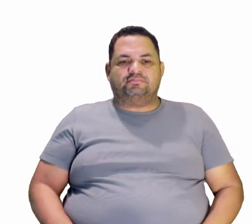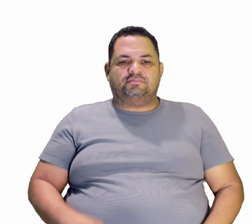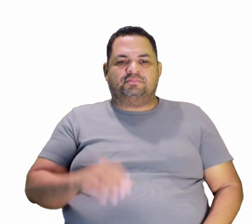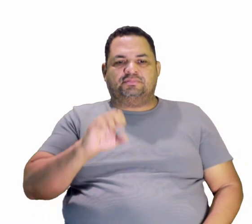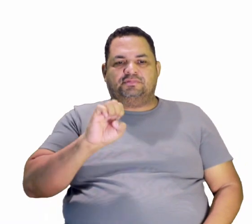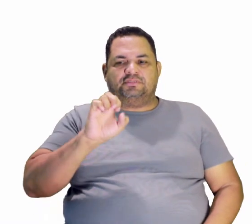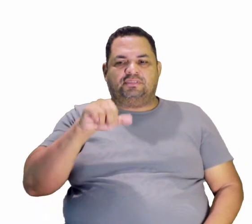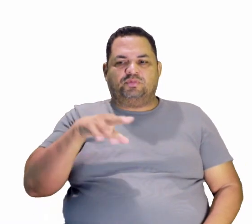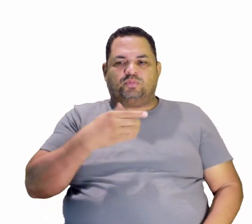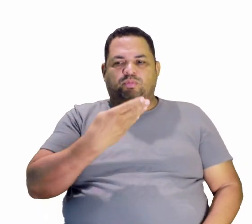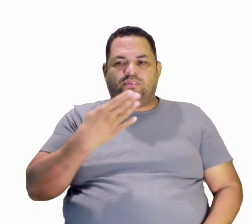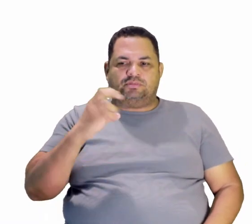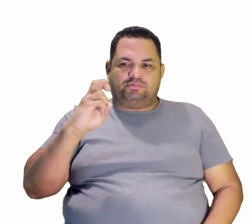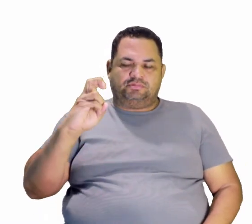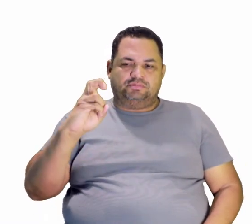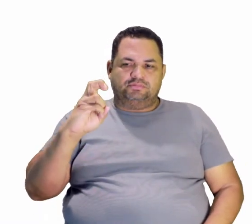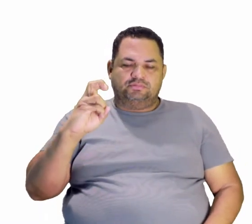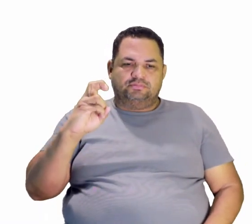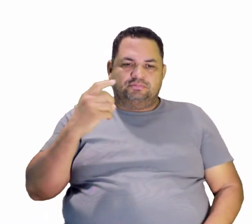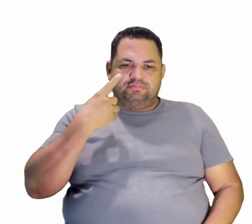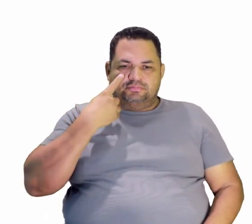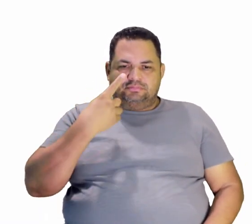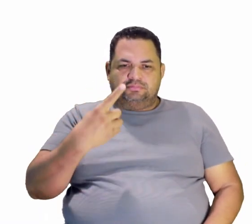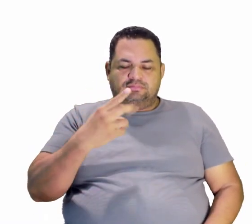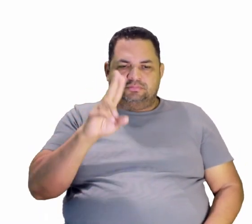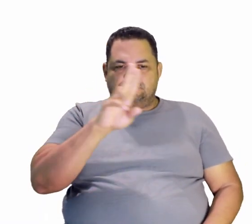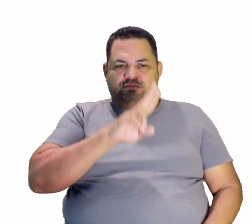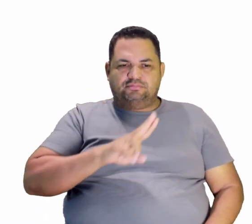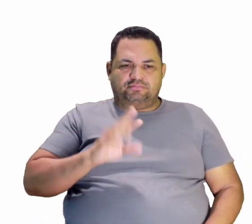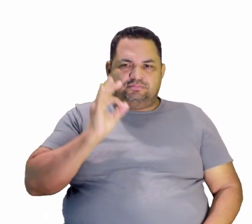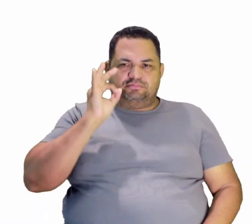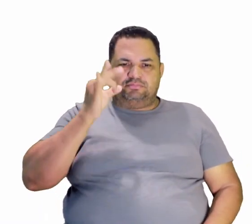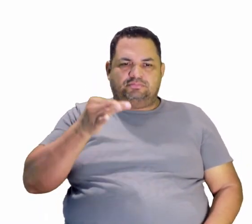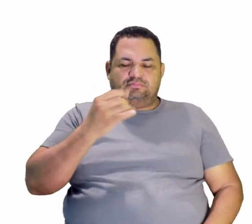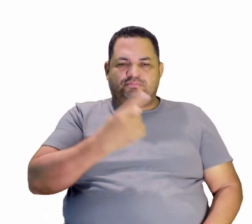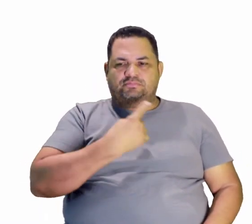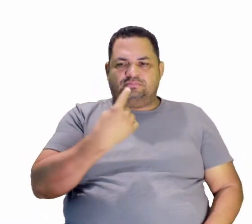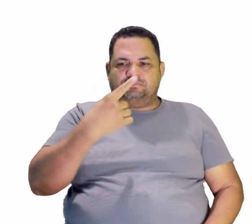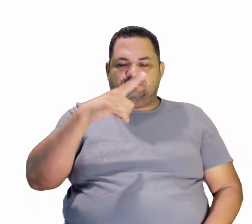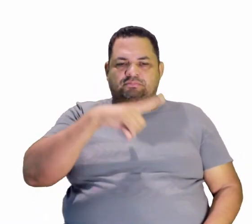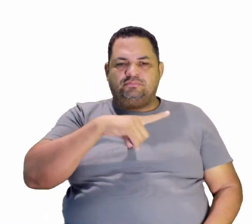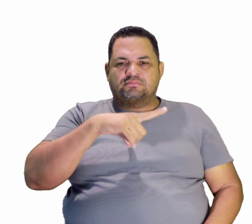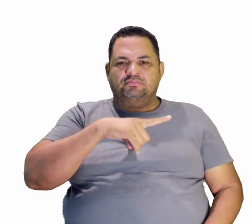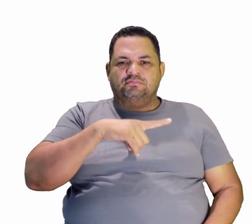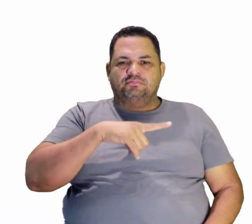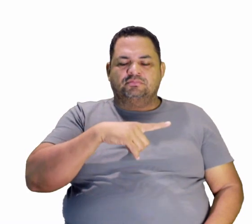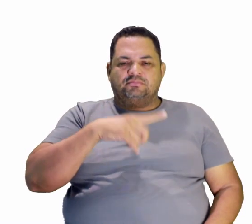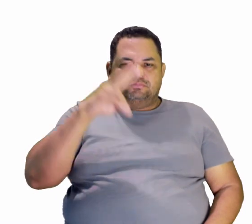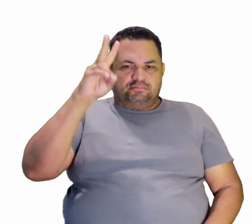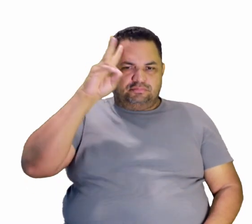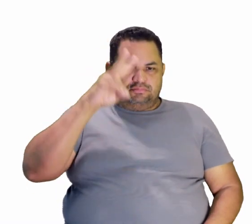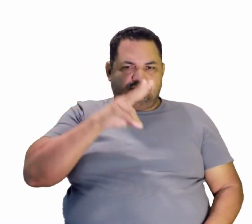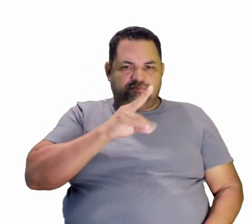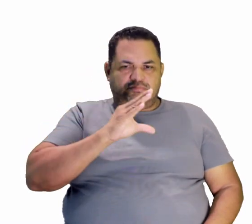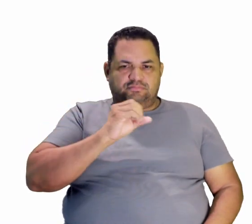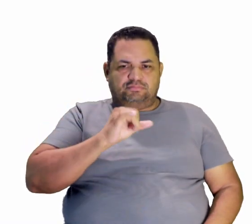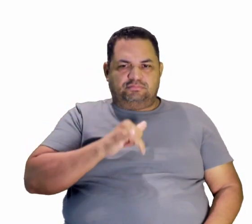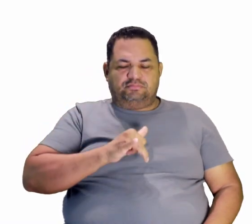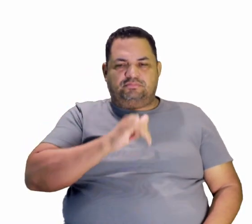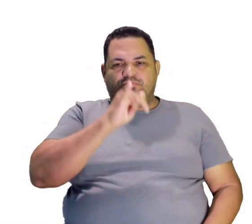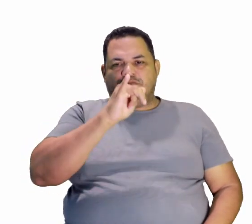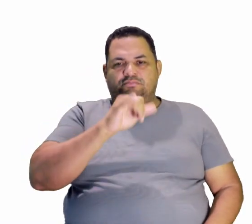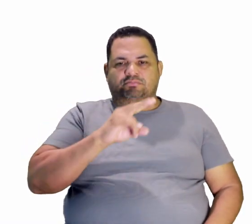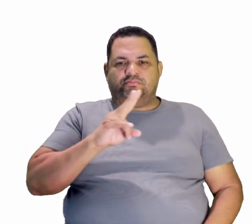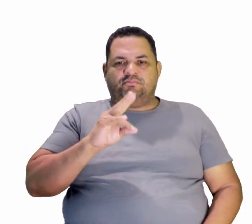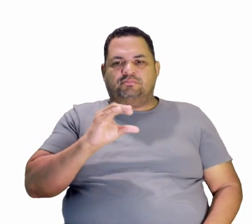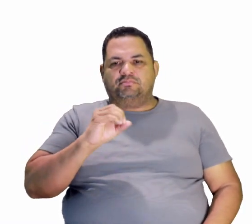lá, tá? Então, olha bem, usando aí direitinho, nós temos, lembrando que V0 e Y é